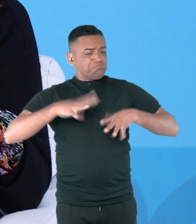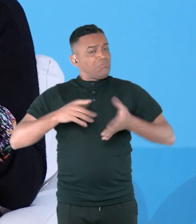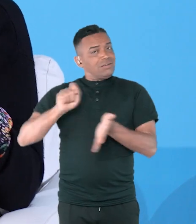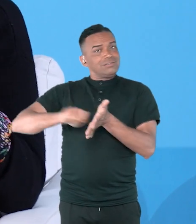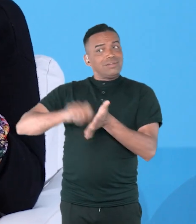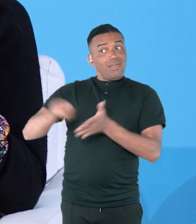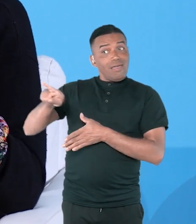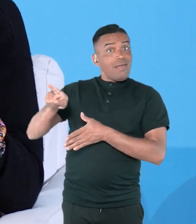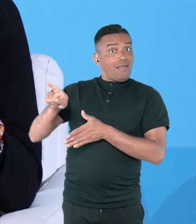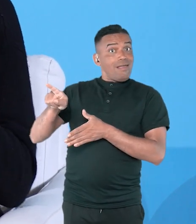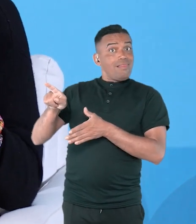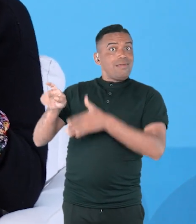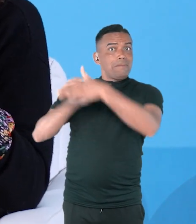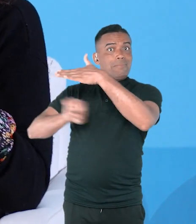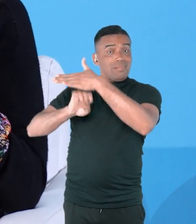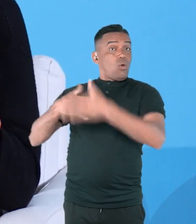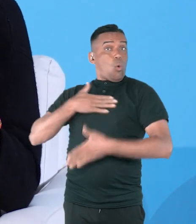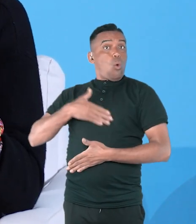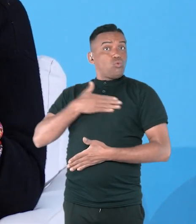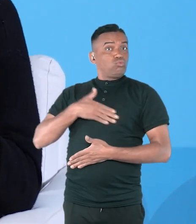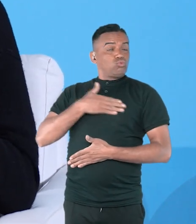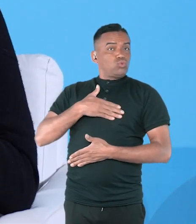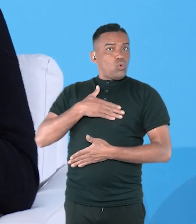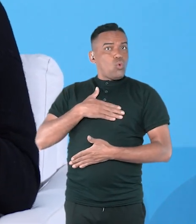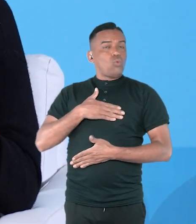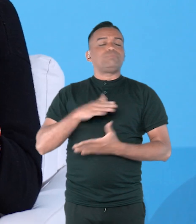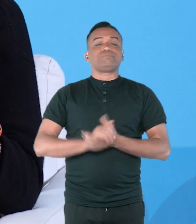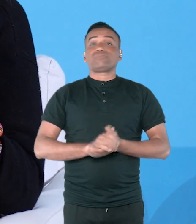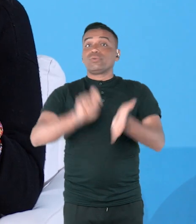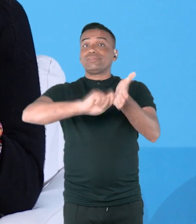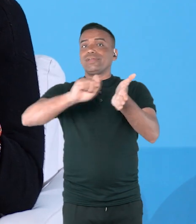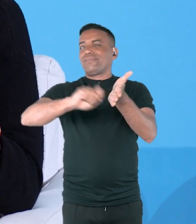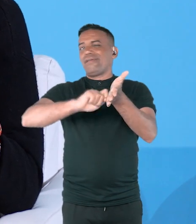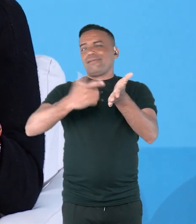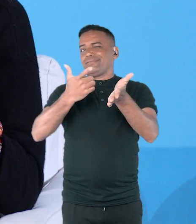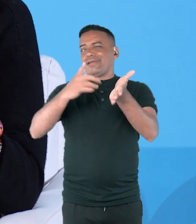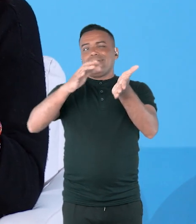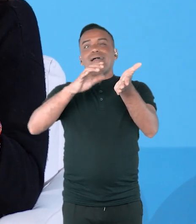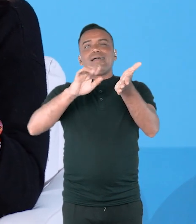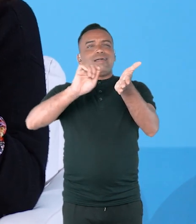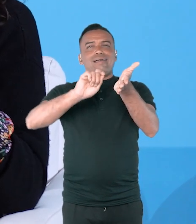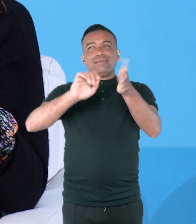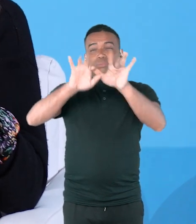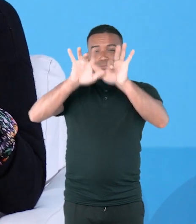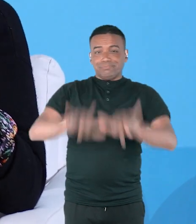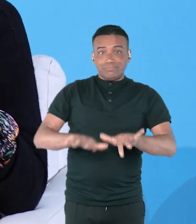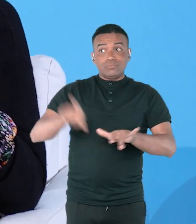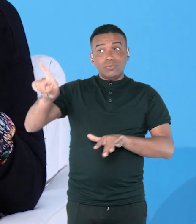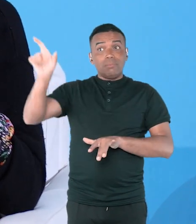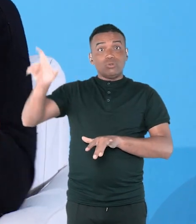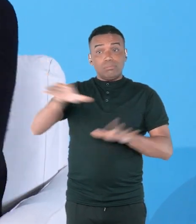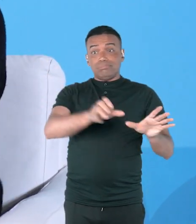aí eles gostaram e elas gostaram lá e foi ficando. Só que eu escrevia à mão, dava para uma pessoa digitar, que essa